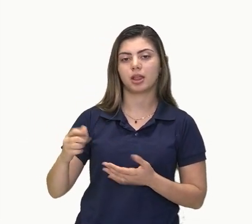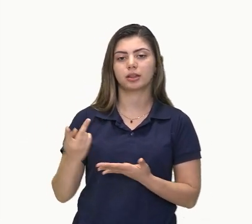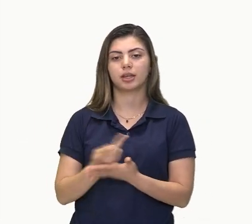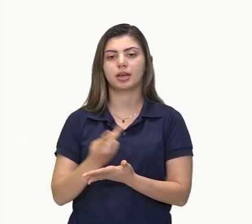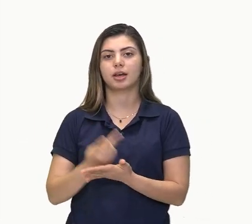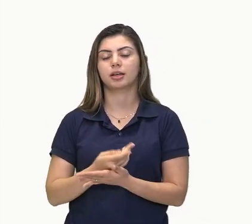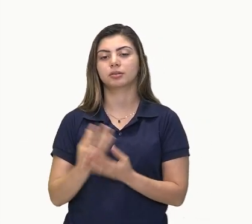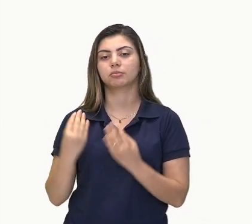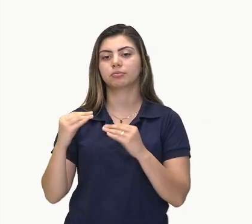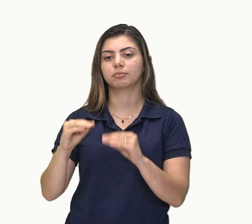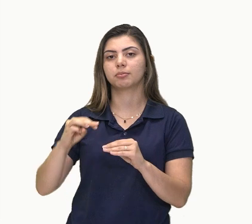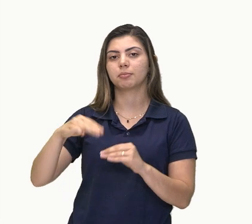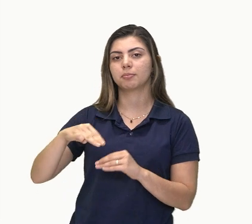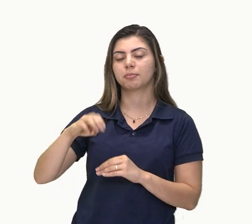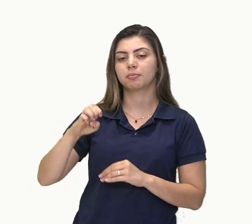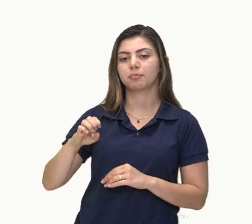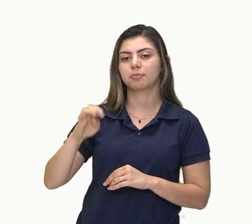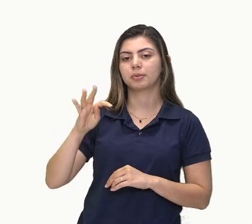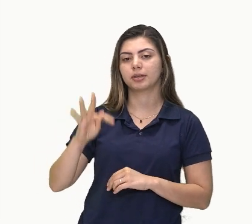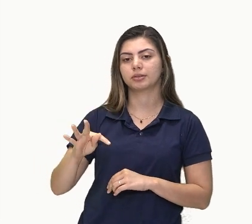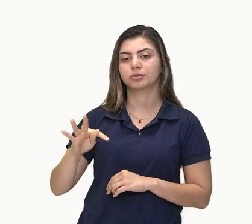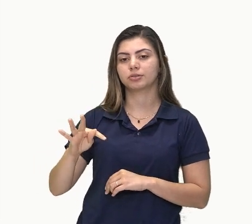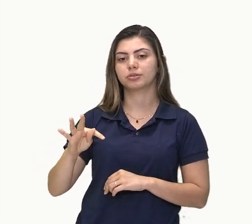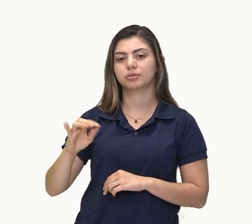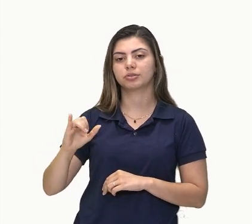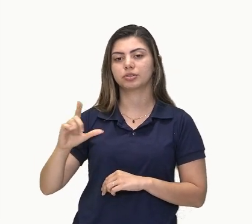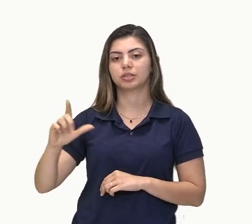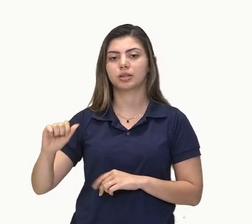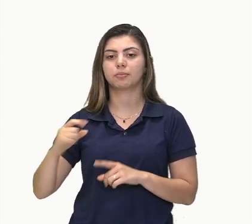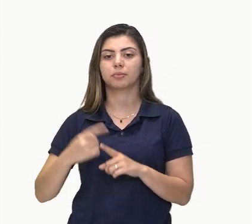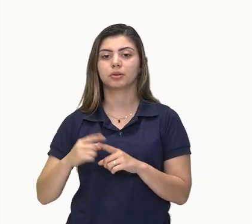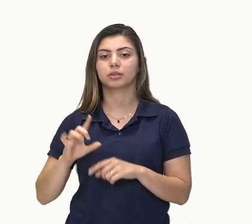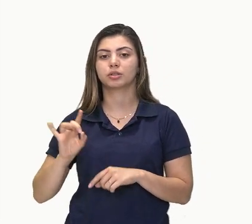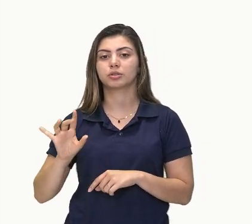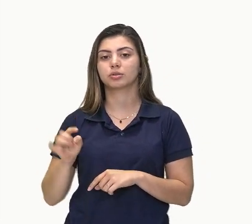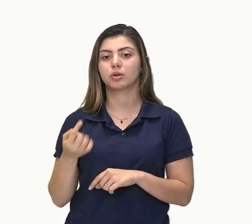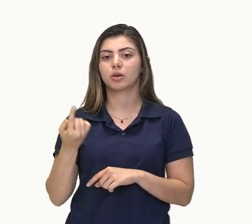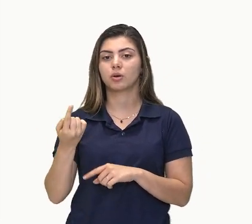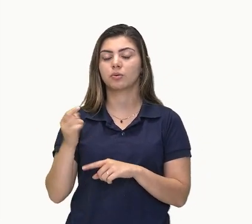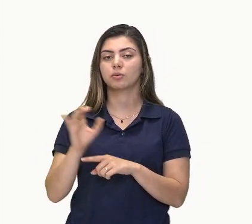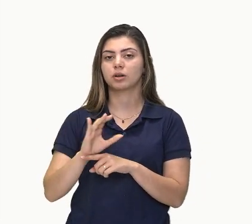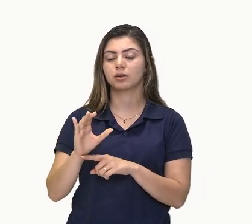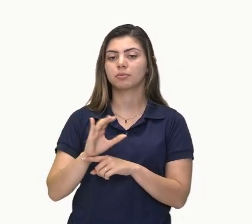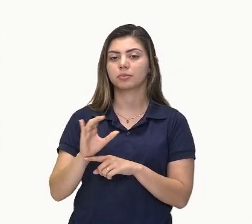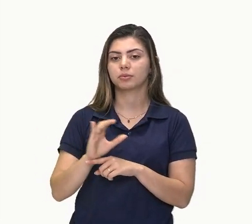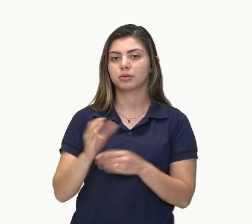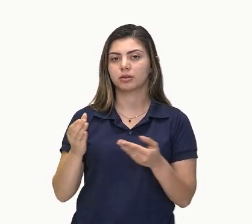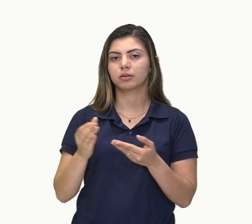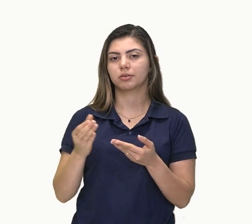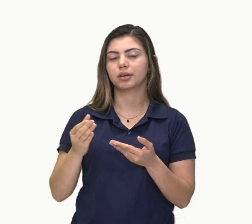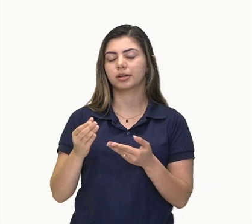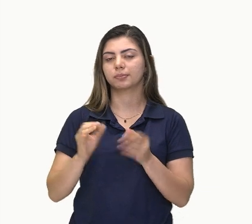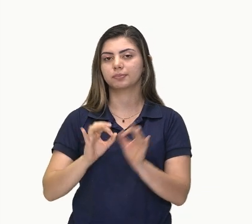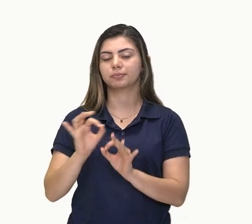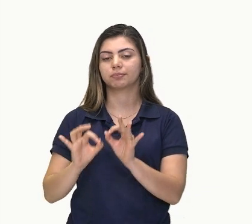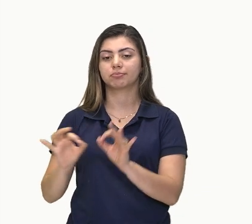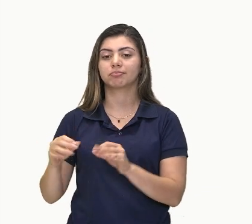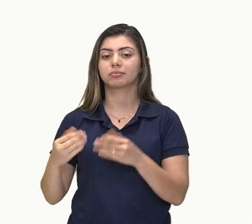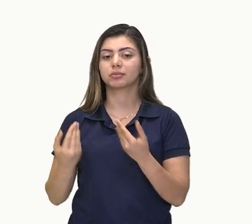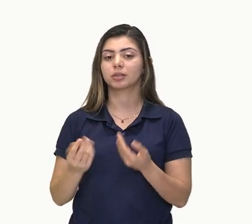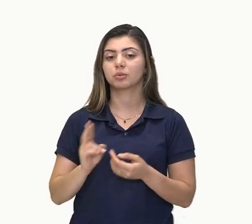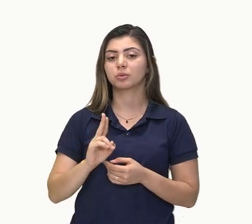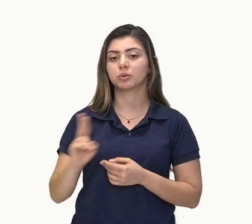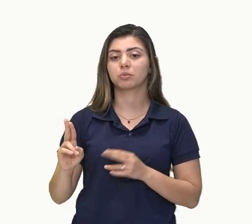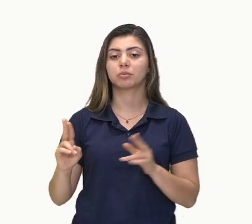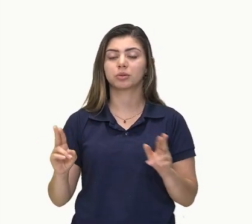tá? Porque é só um carbono. Então, só organizar aqui, ó, metila. Então, muda o nome, ó.